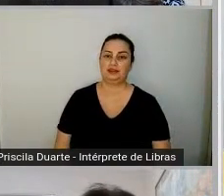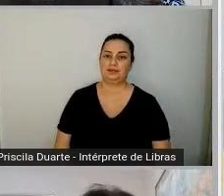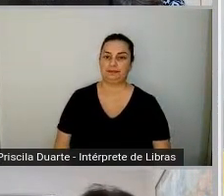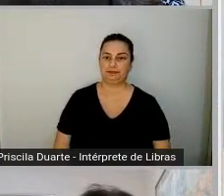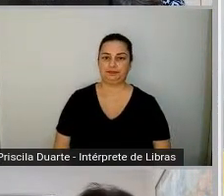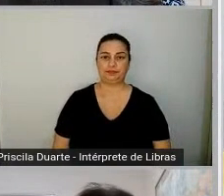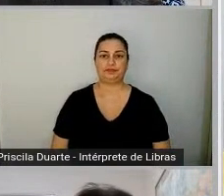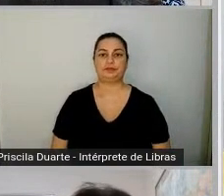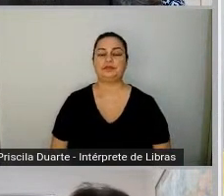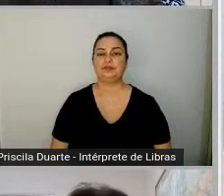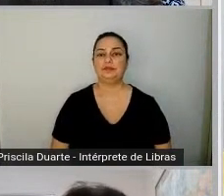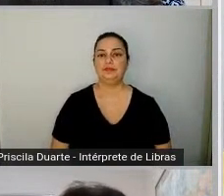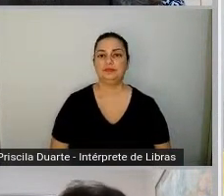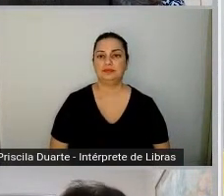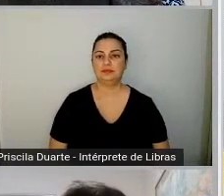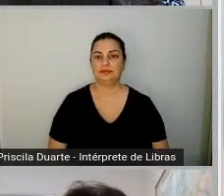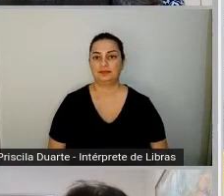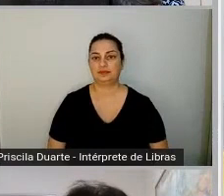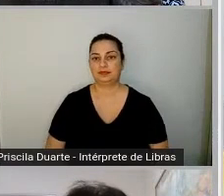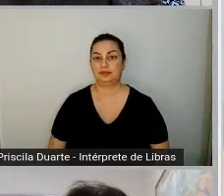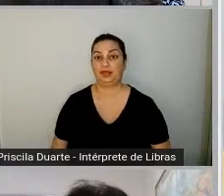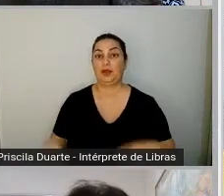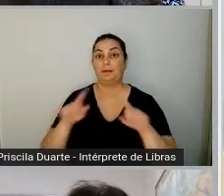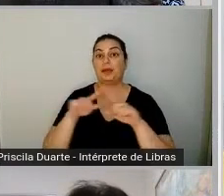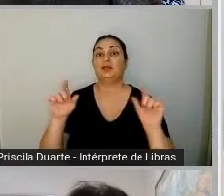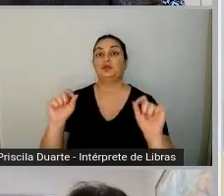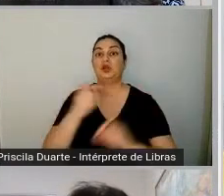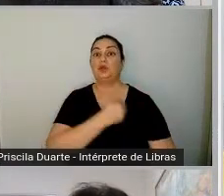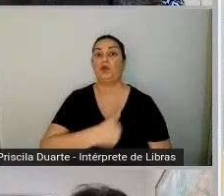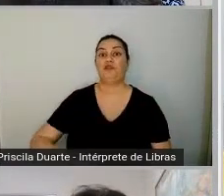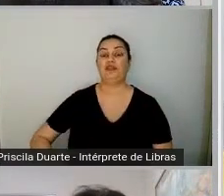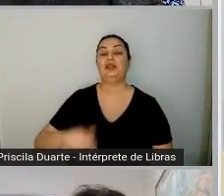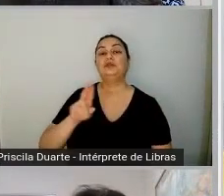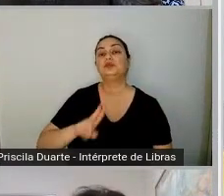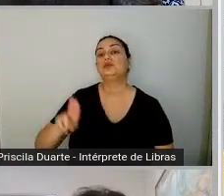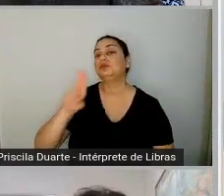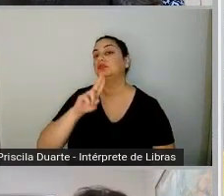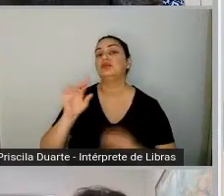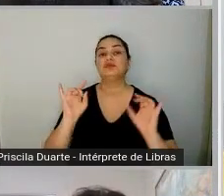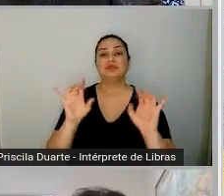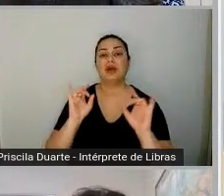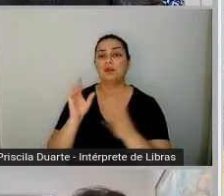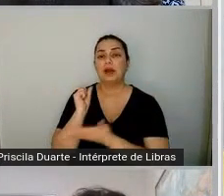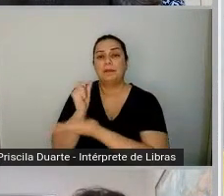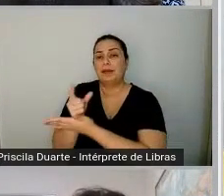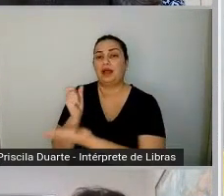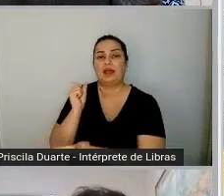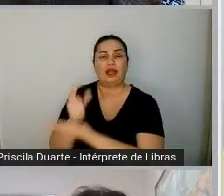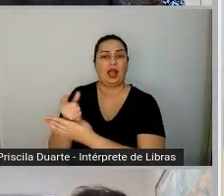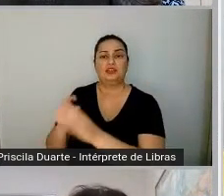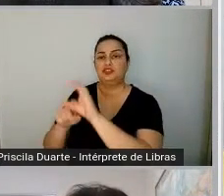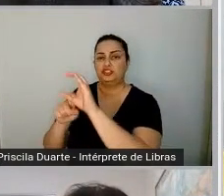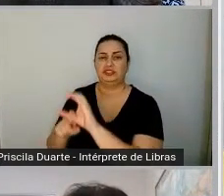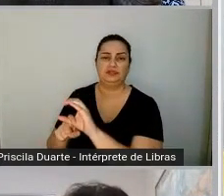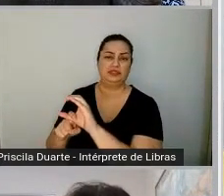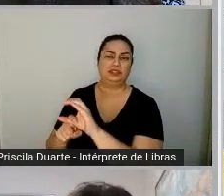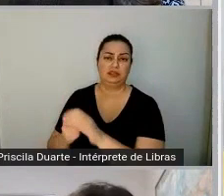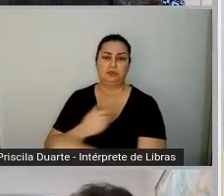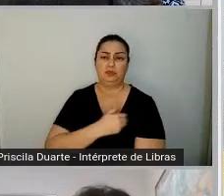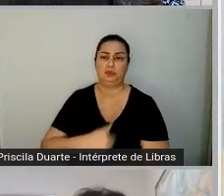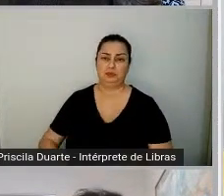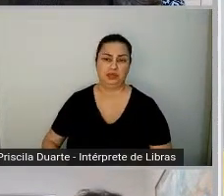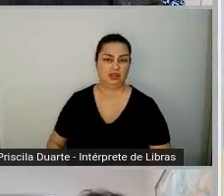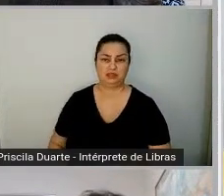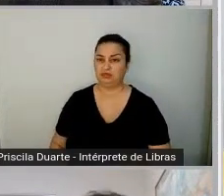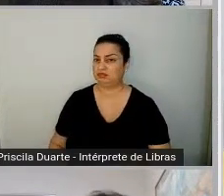receitas, o governo usa elas para quê? Para pagar a dívida pública. Isso aí foi o dobro do que ele